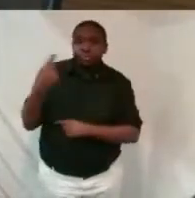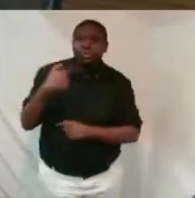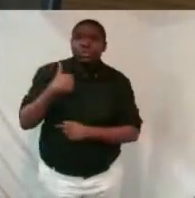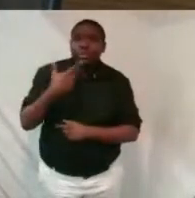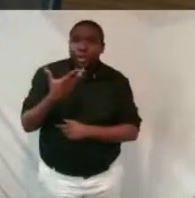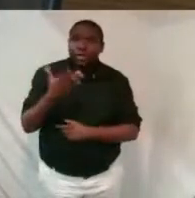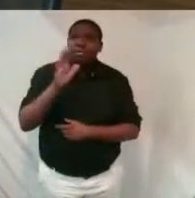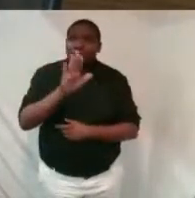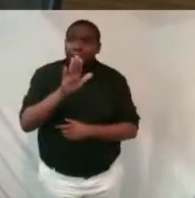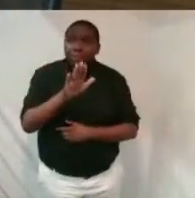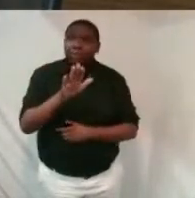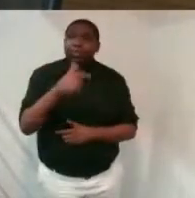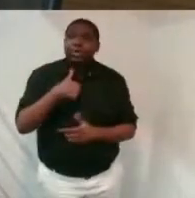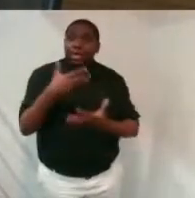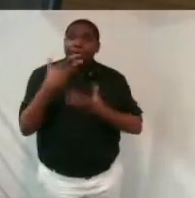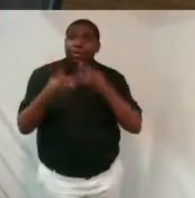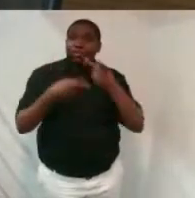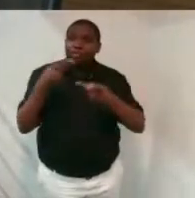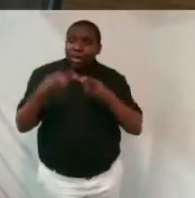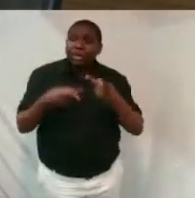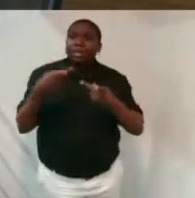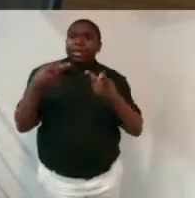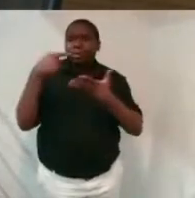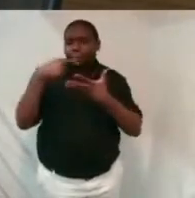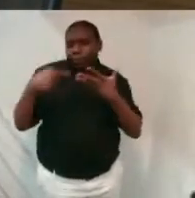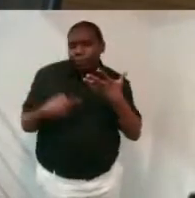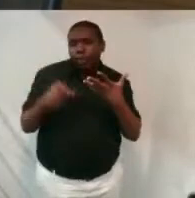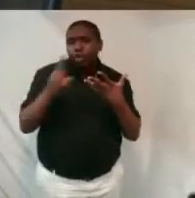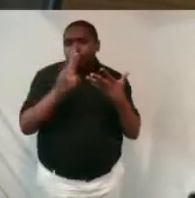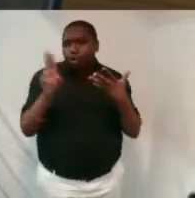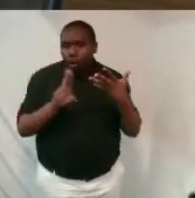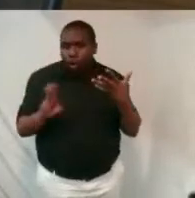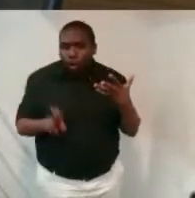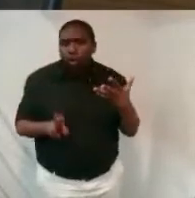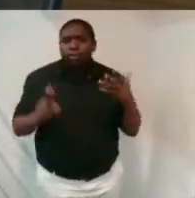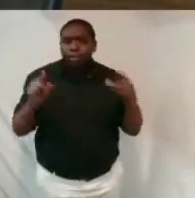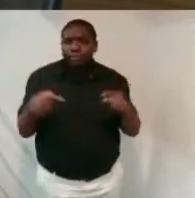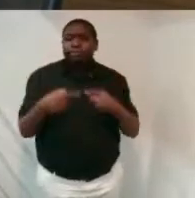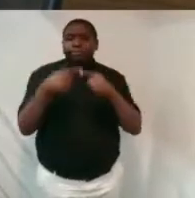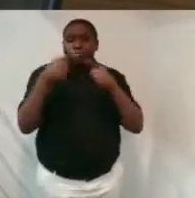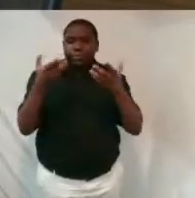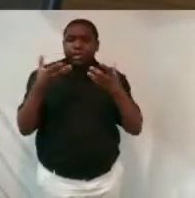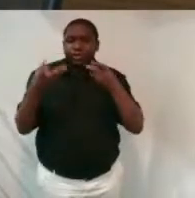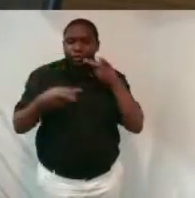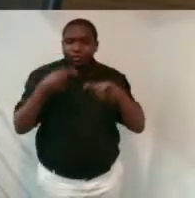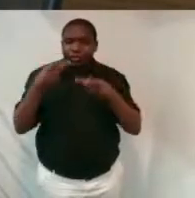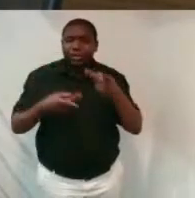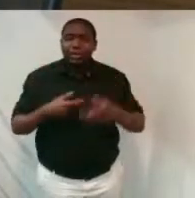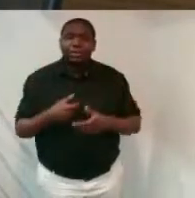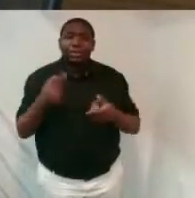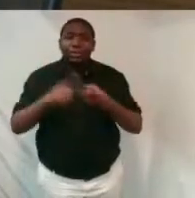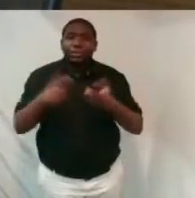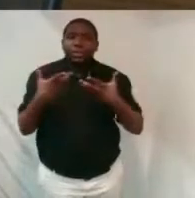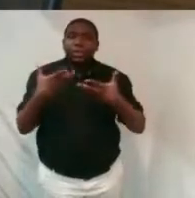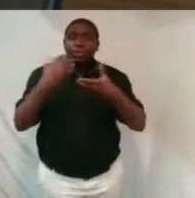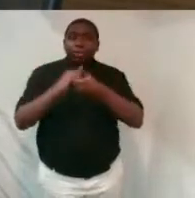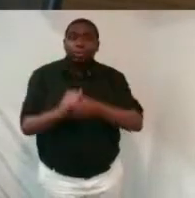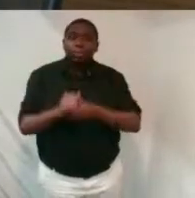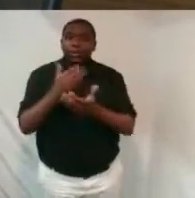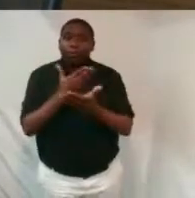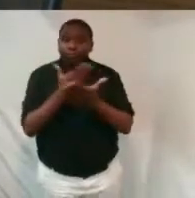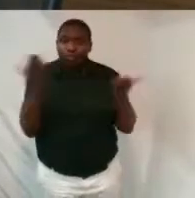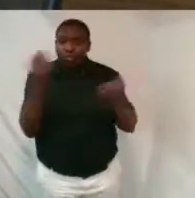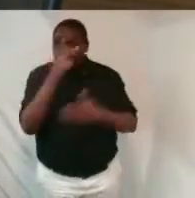daqui a pouco, quero falar, declinar os nomes deles por uma questão de justiça. E cumprimentar a todos vocês que estão